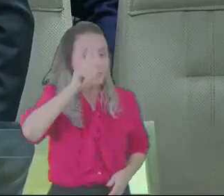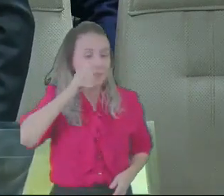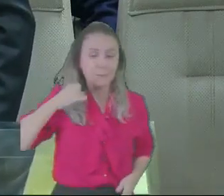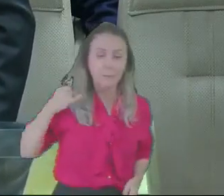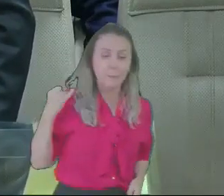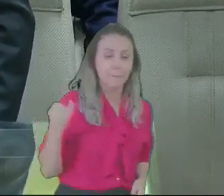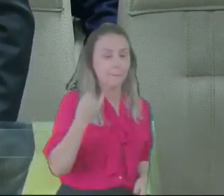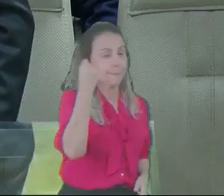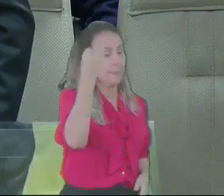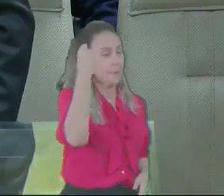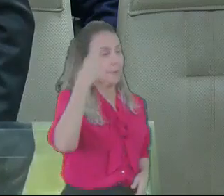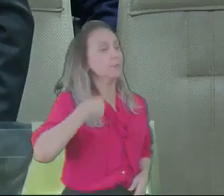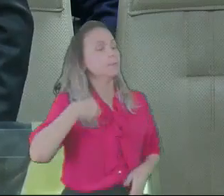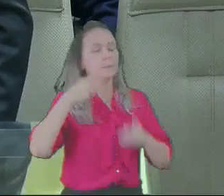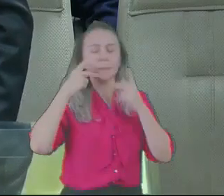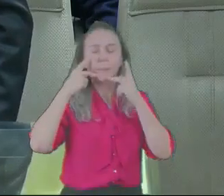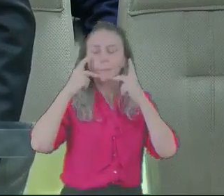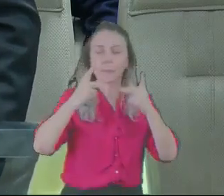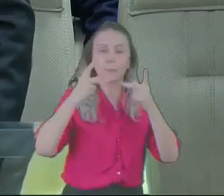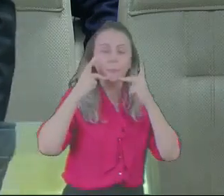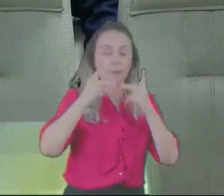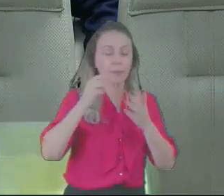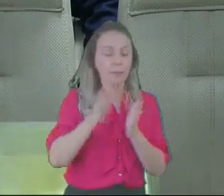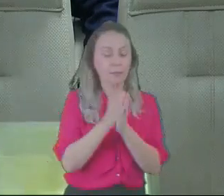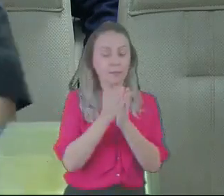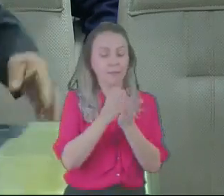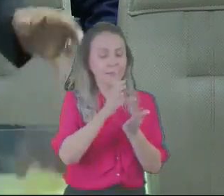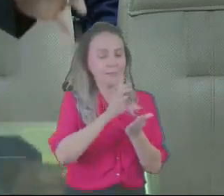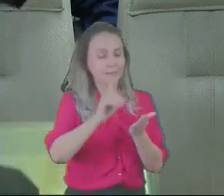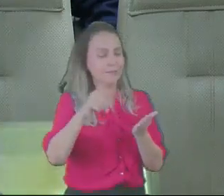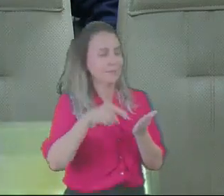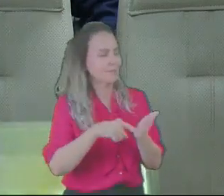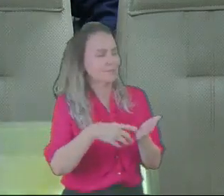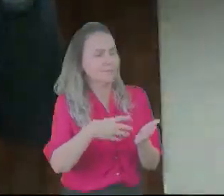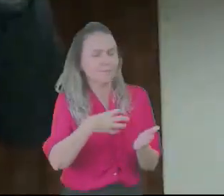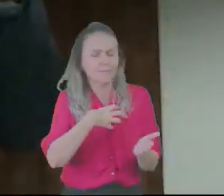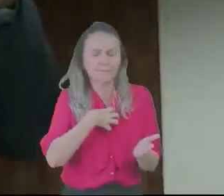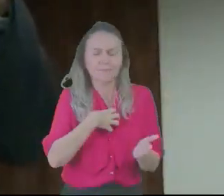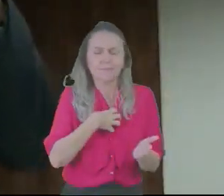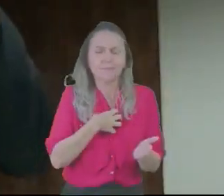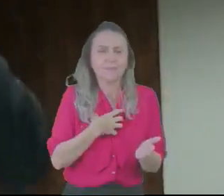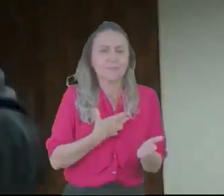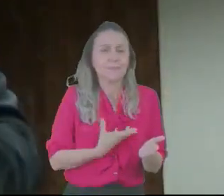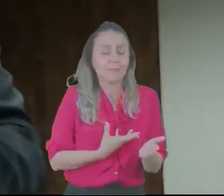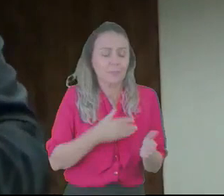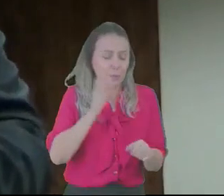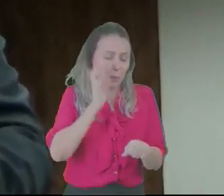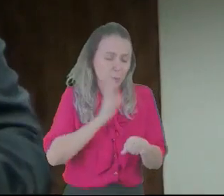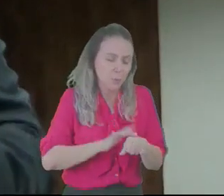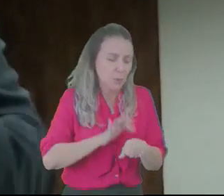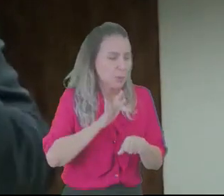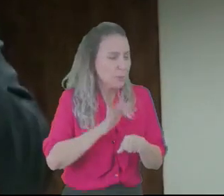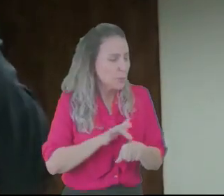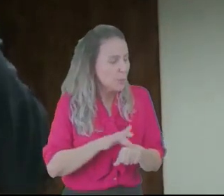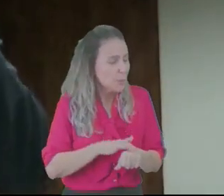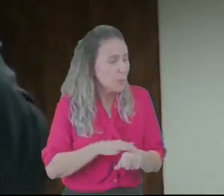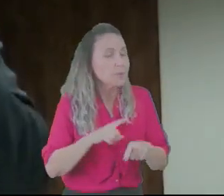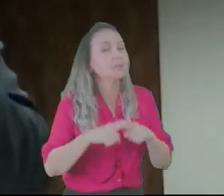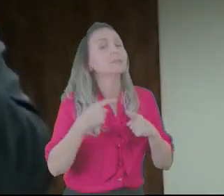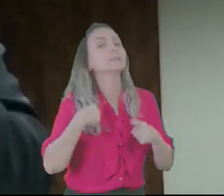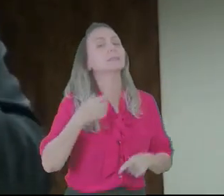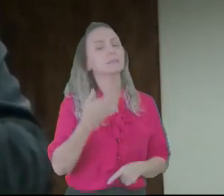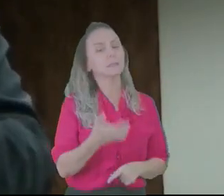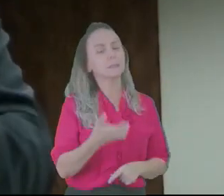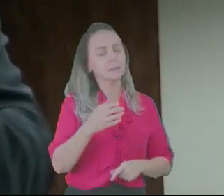irei pagar a palavra do senhor eu estou me consumindo com enfermidade mas eu quero